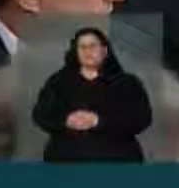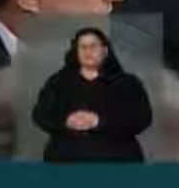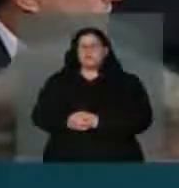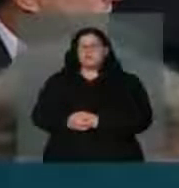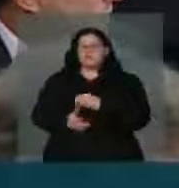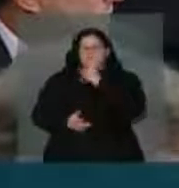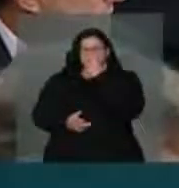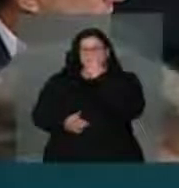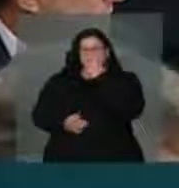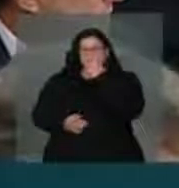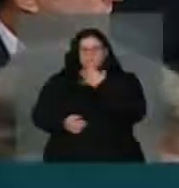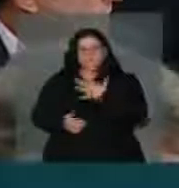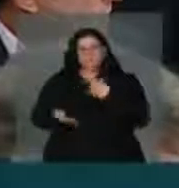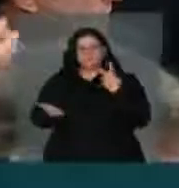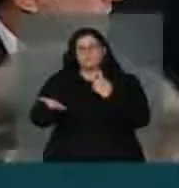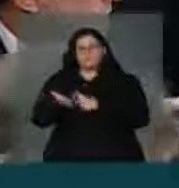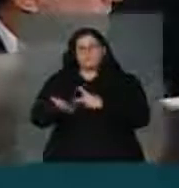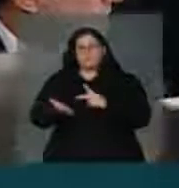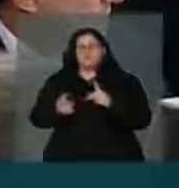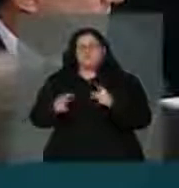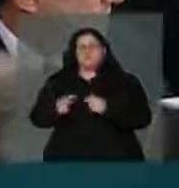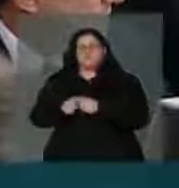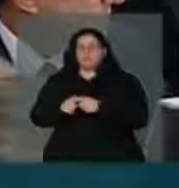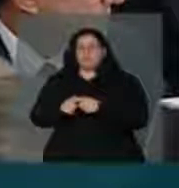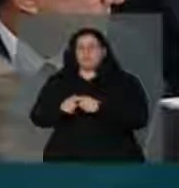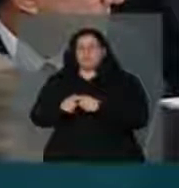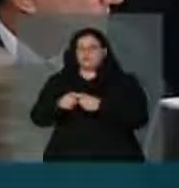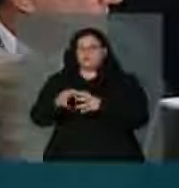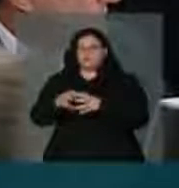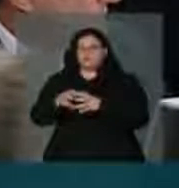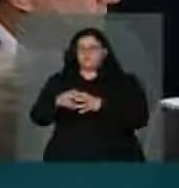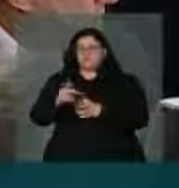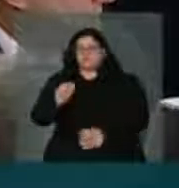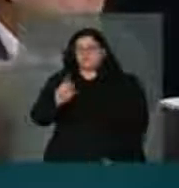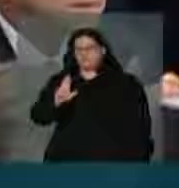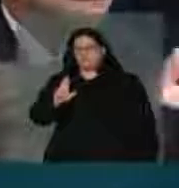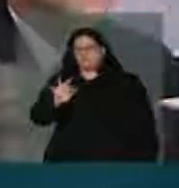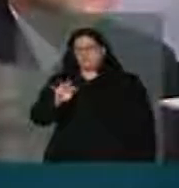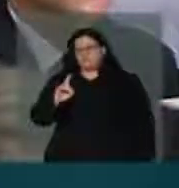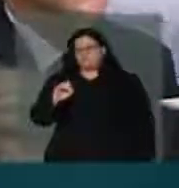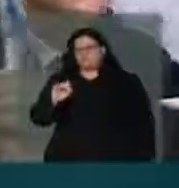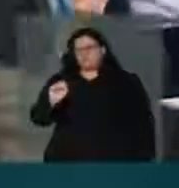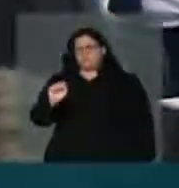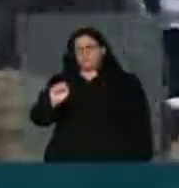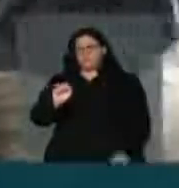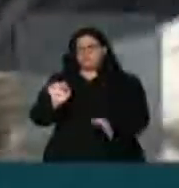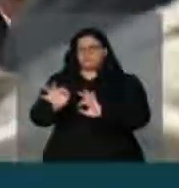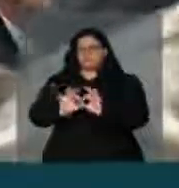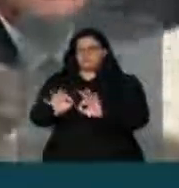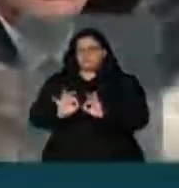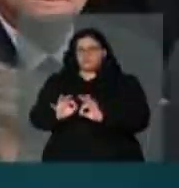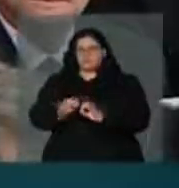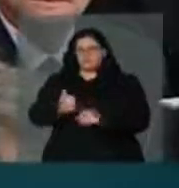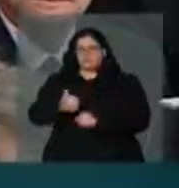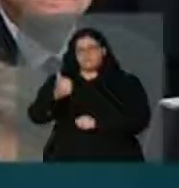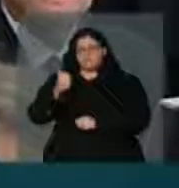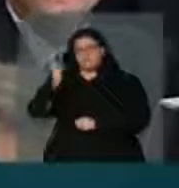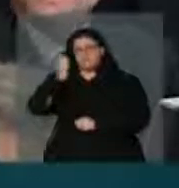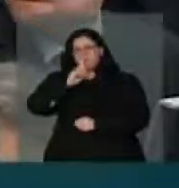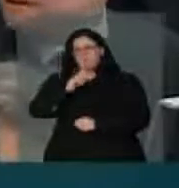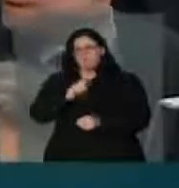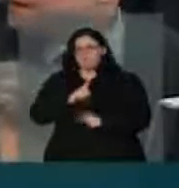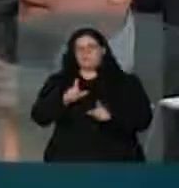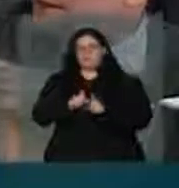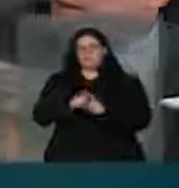efetivamente, os pequenos partidos se prepararem para essa nova realidade. O Instituto da Federação, que nós discutimos aqui, que é